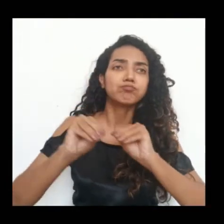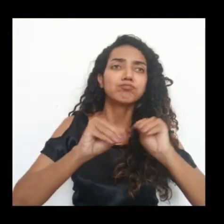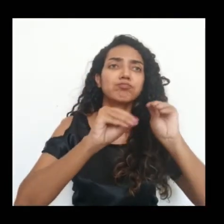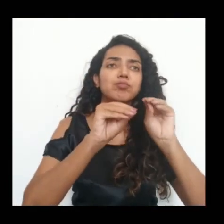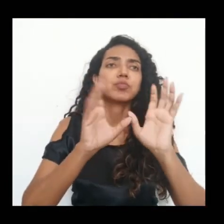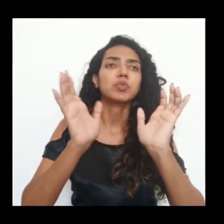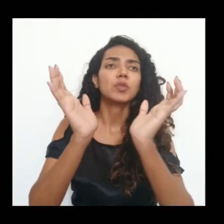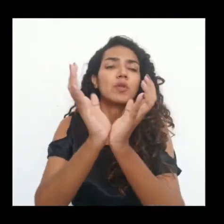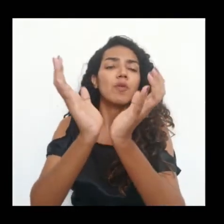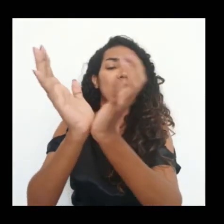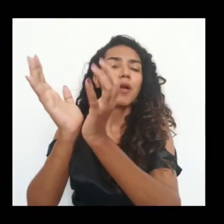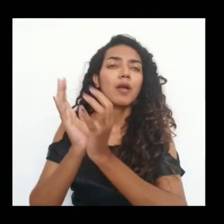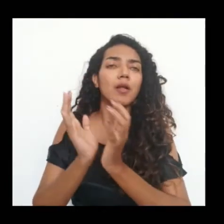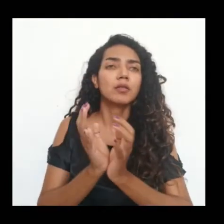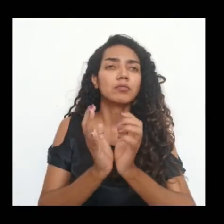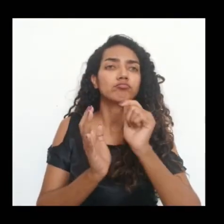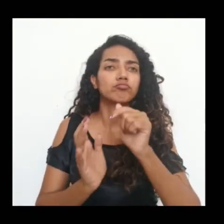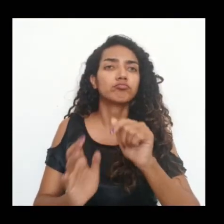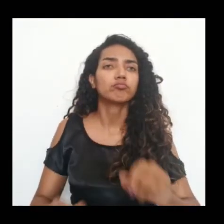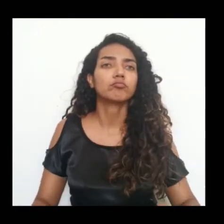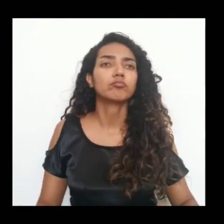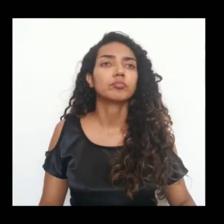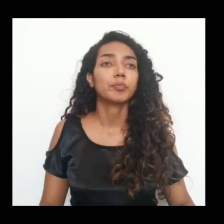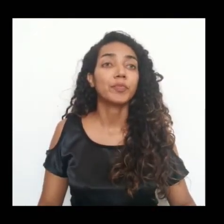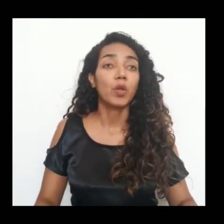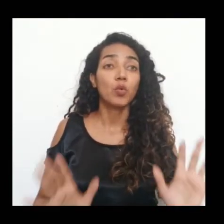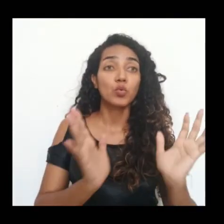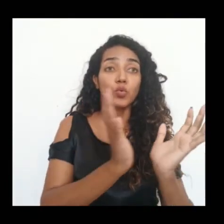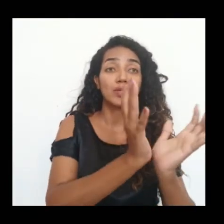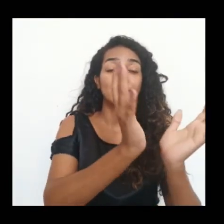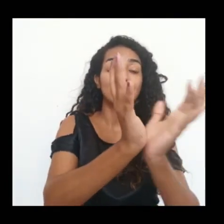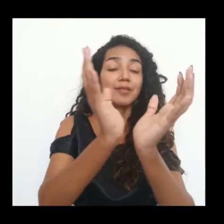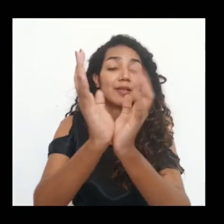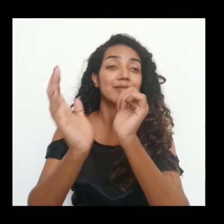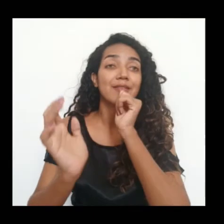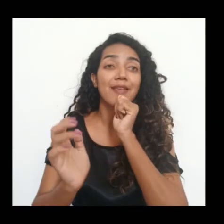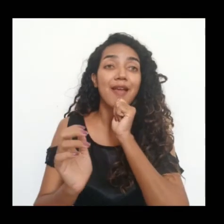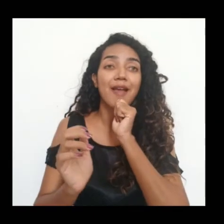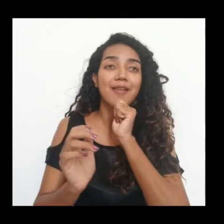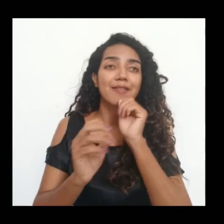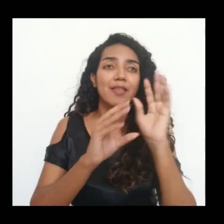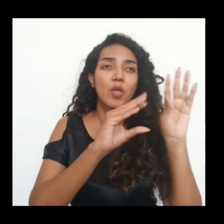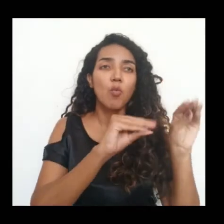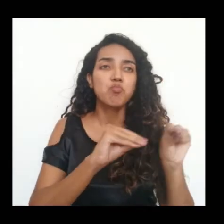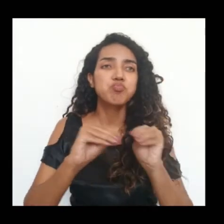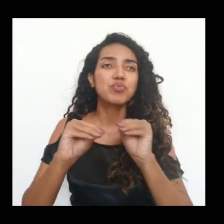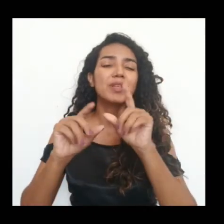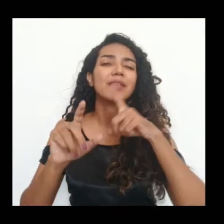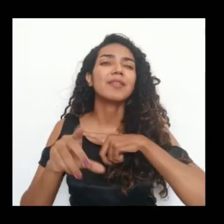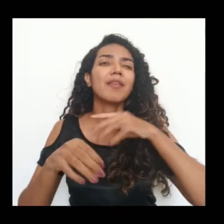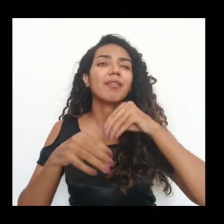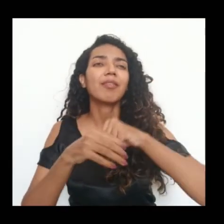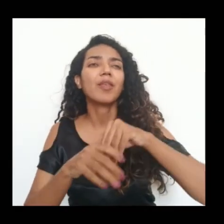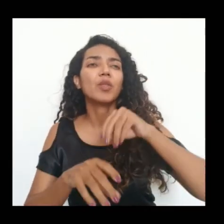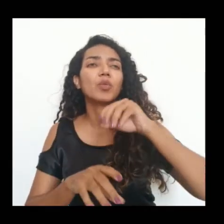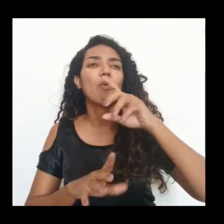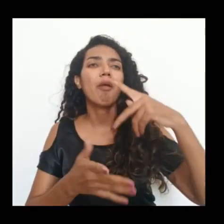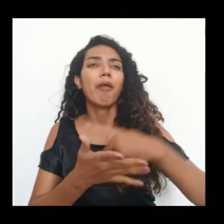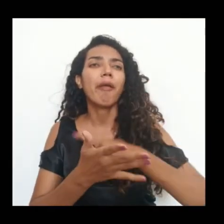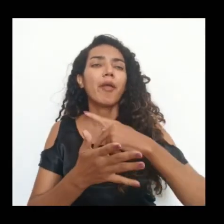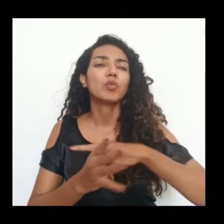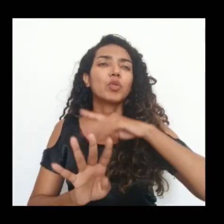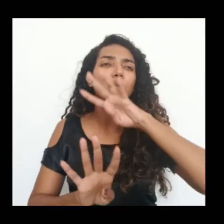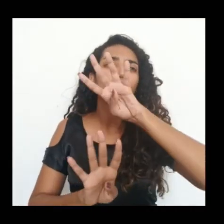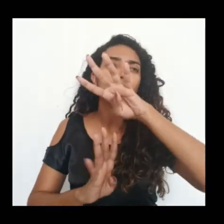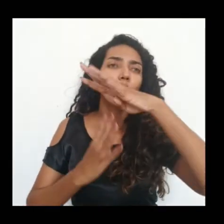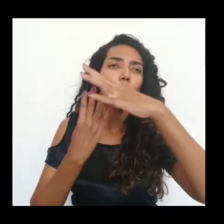código e todas as classes que não foram importadas, ou seja, que estão com algum tipo de erro de compilação, ele vai lá e importa